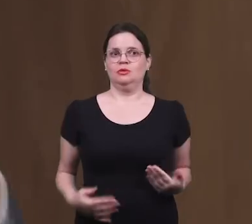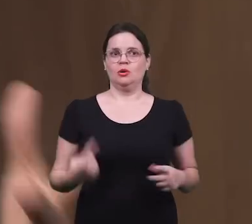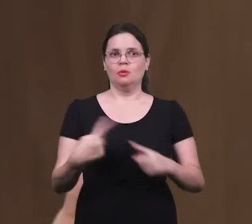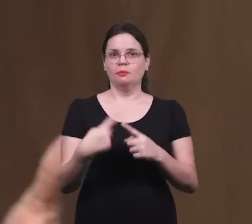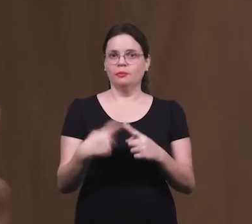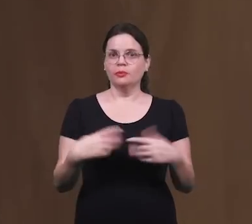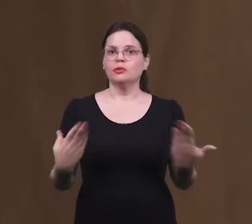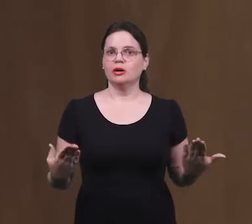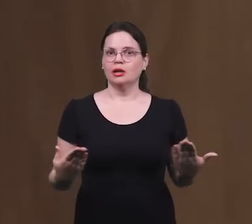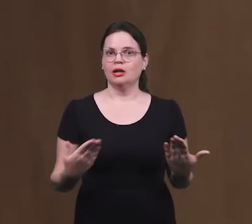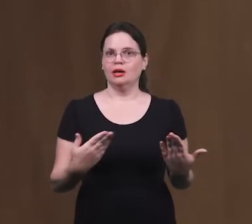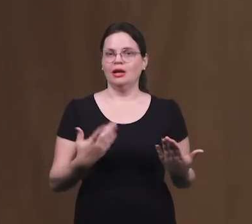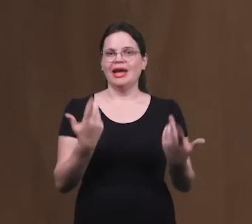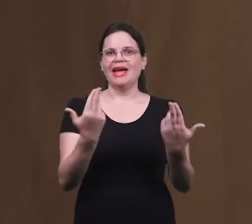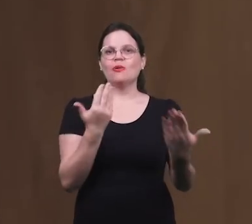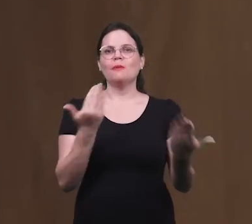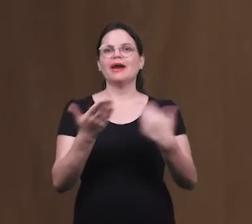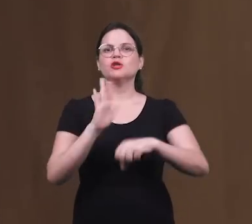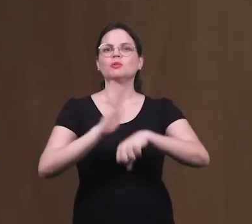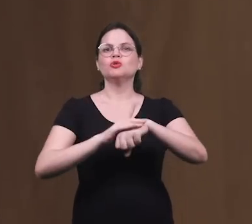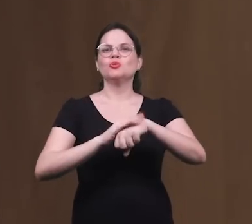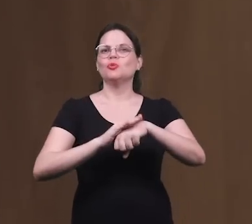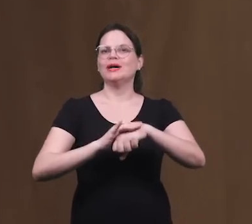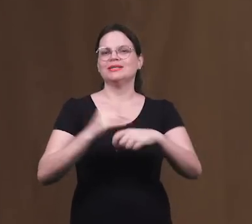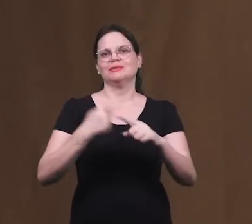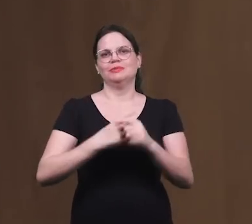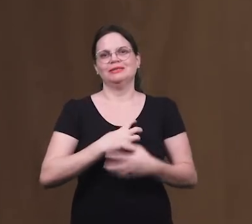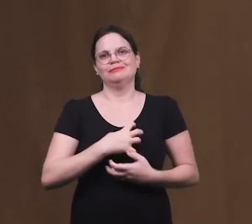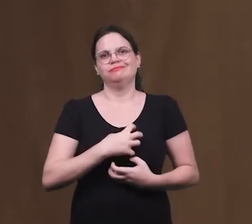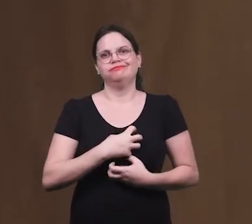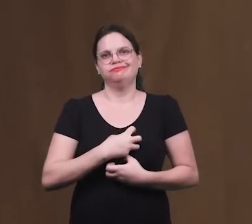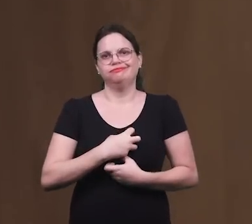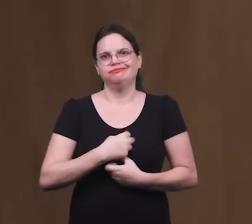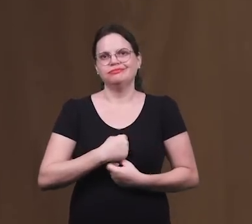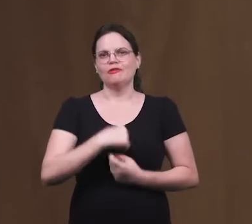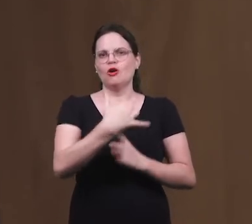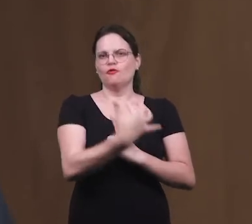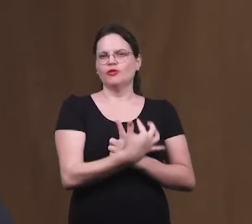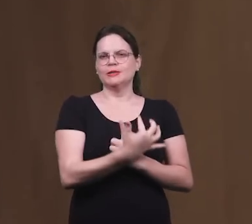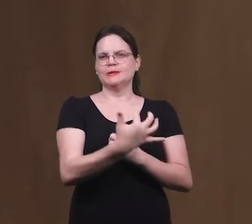se agrava por causa da mágoa, e